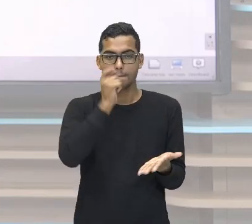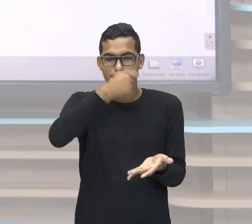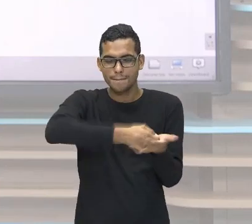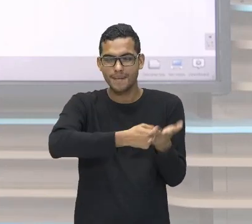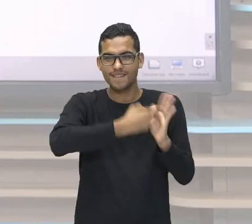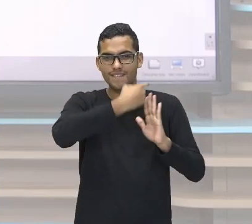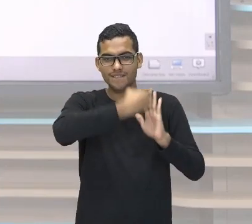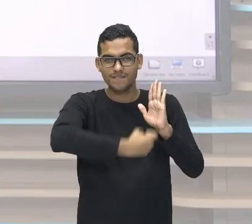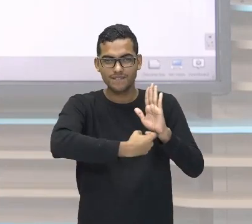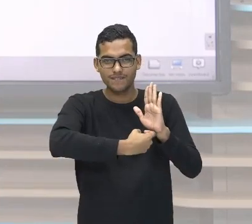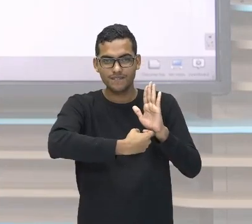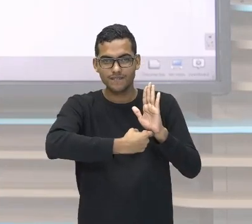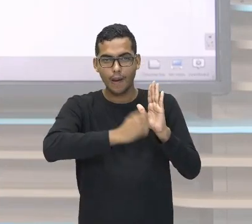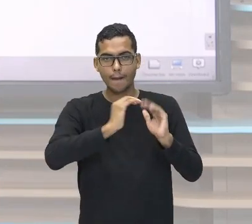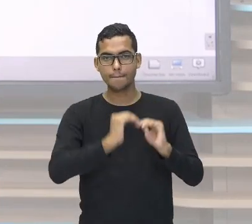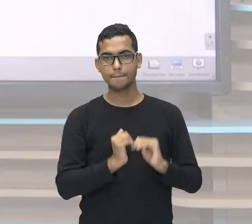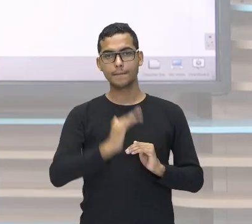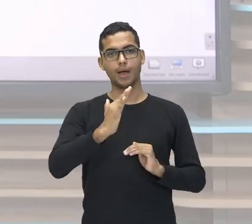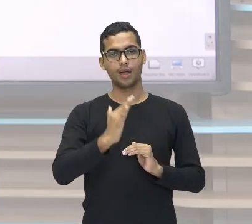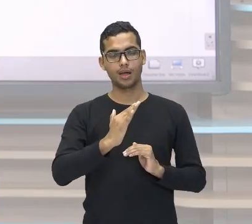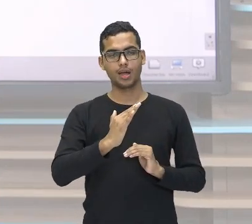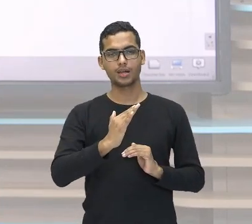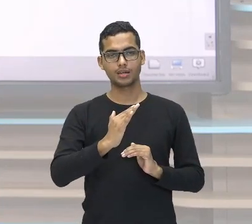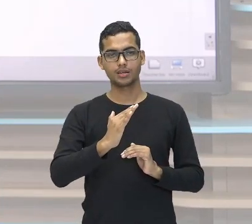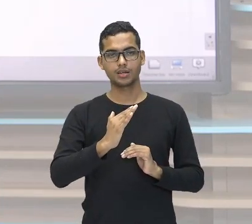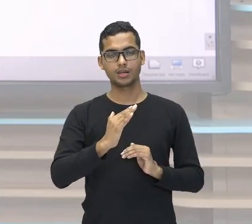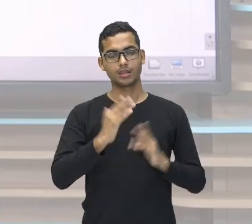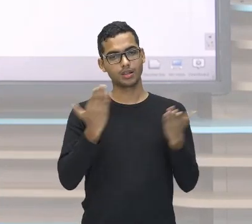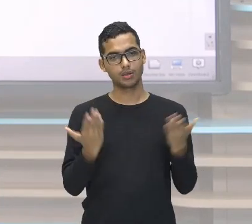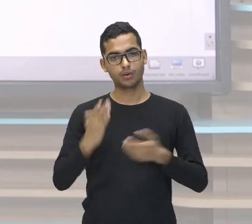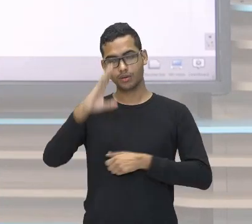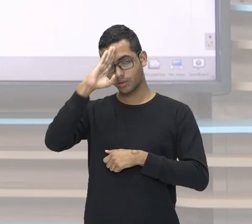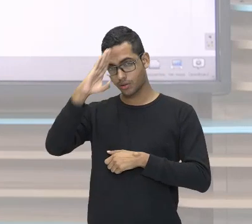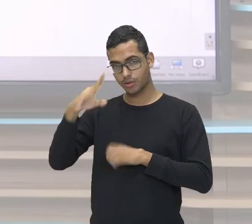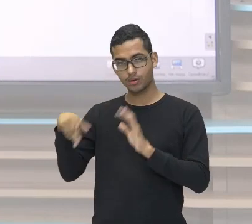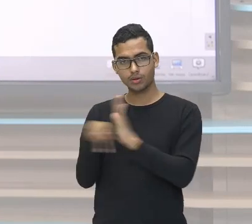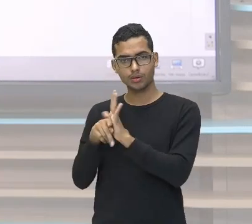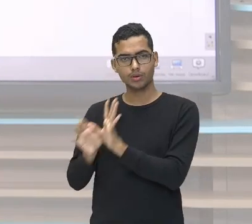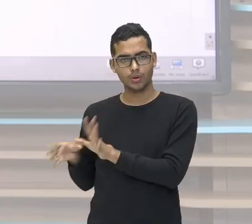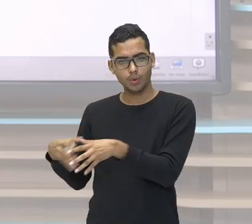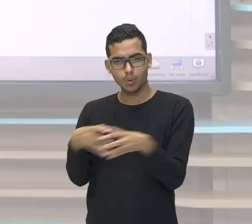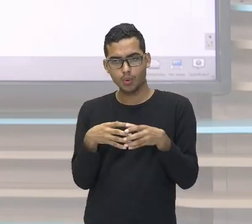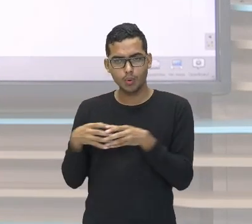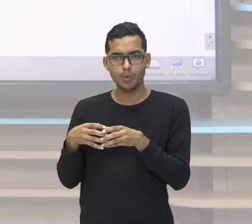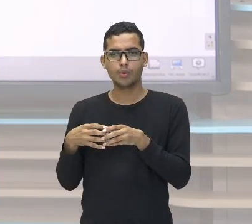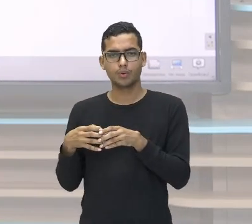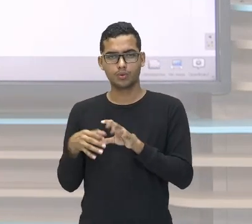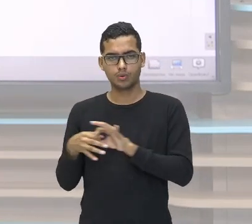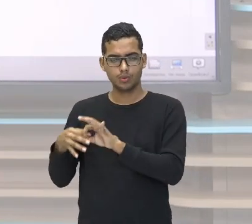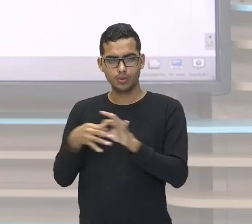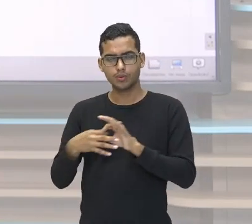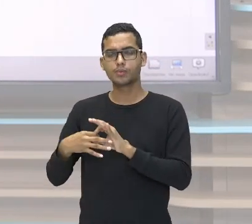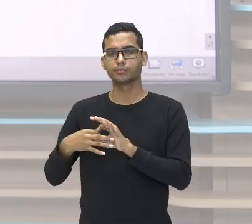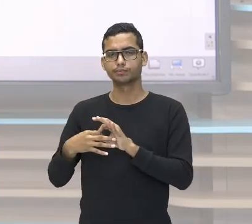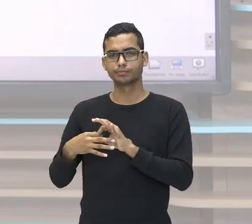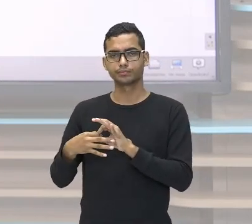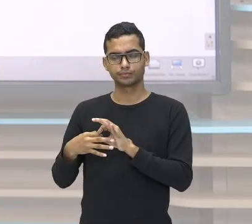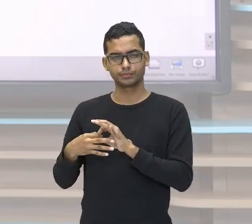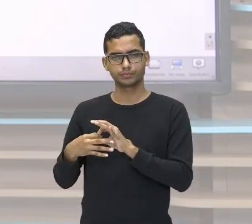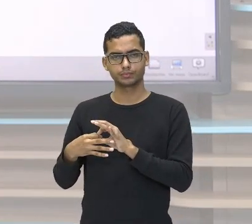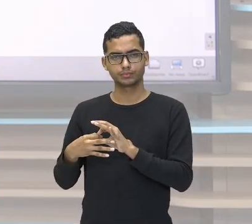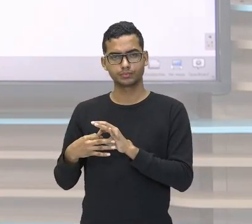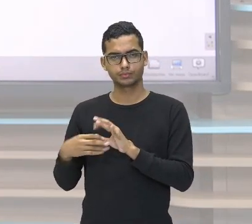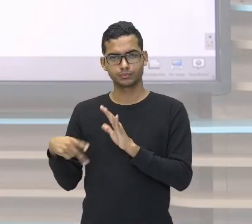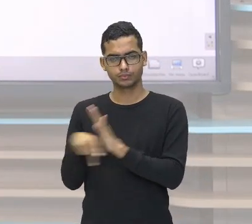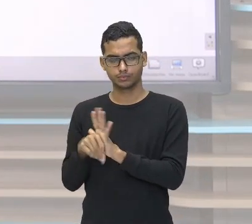maior, acaba sendo uma desvantagem, e aí ele vai dar preferência até que ali acertada entre os países do